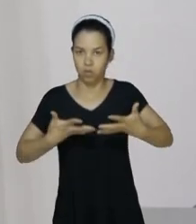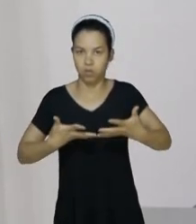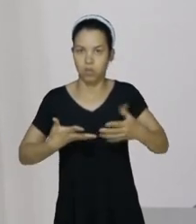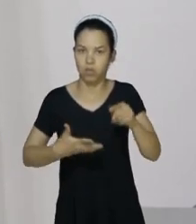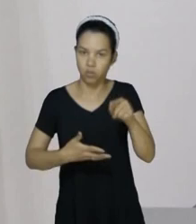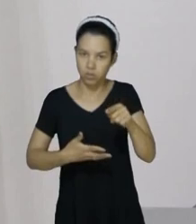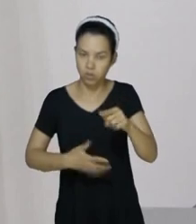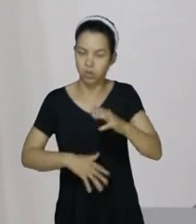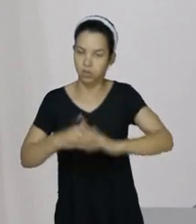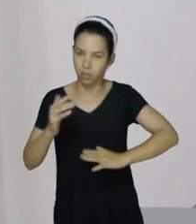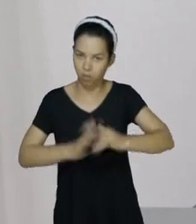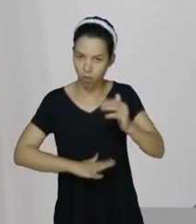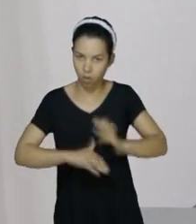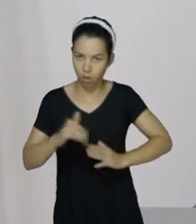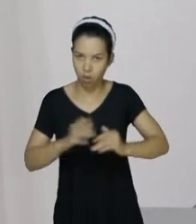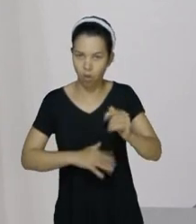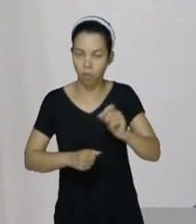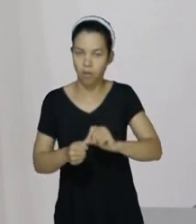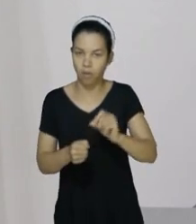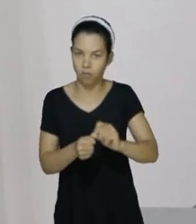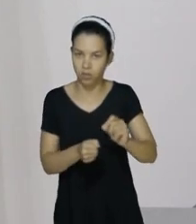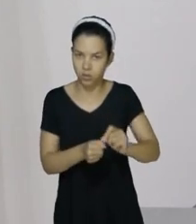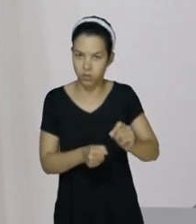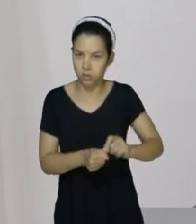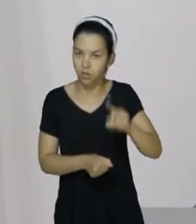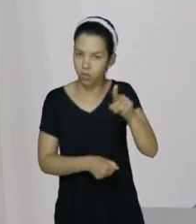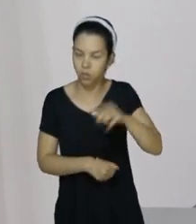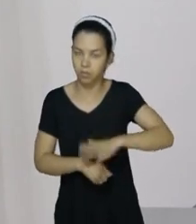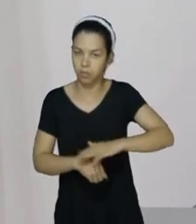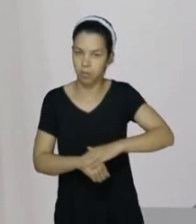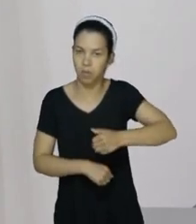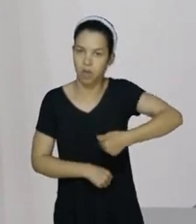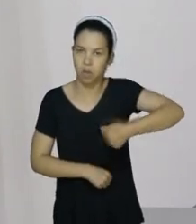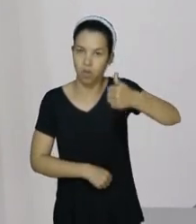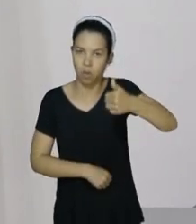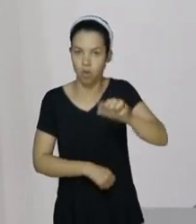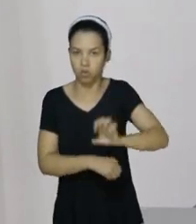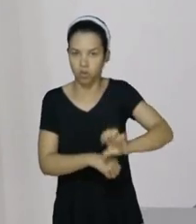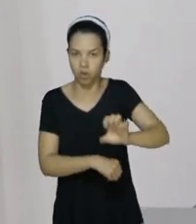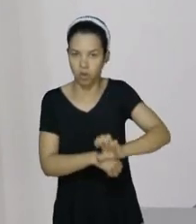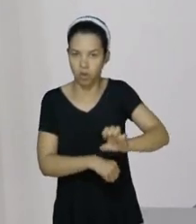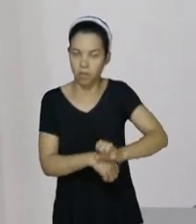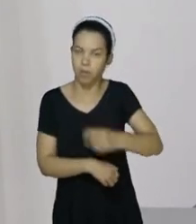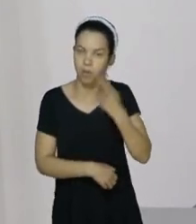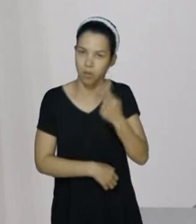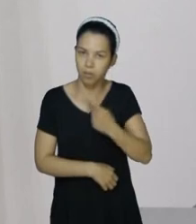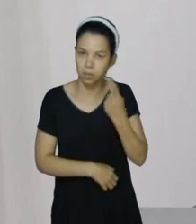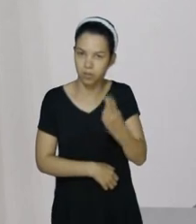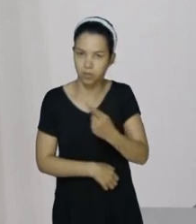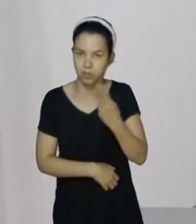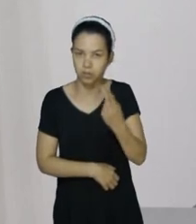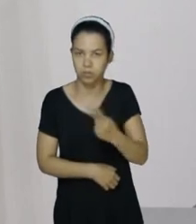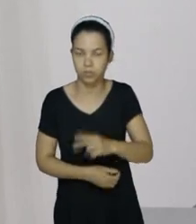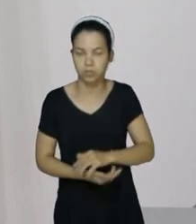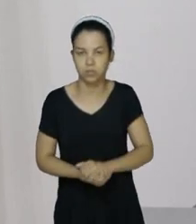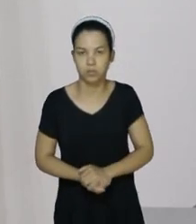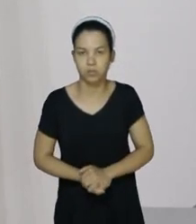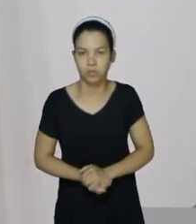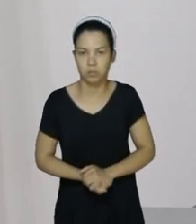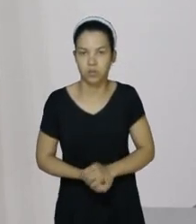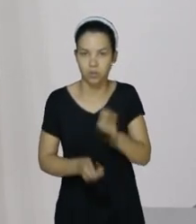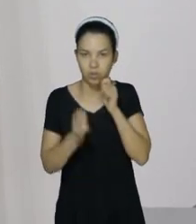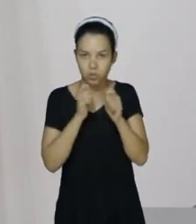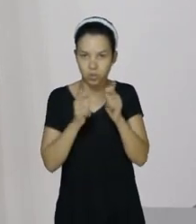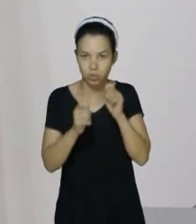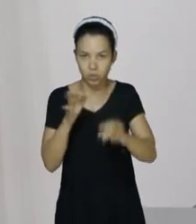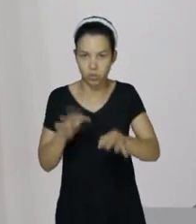melhor. Seja você um estagiário aqui da Assembleia Legislativa, seja você um parlamentar, seja você um assessor jurídico,